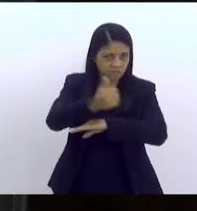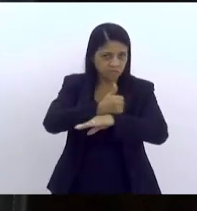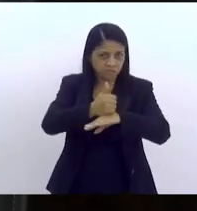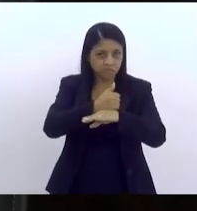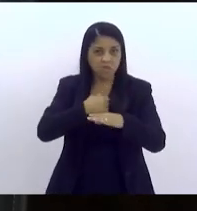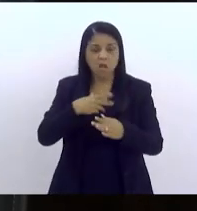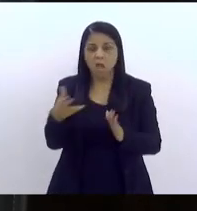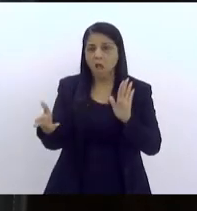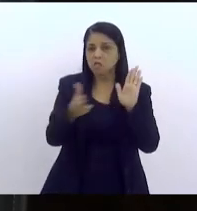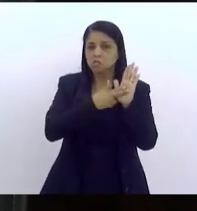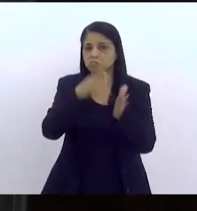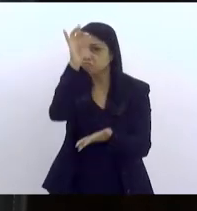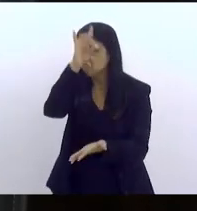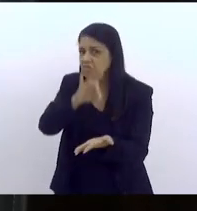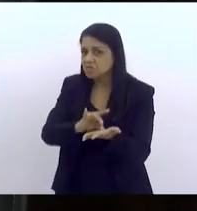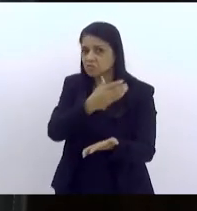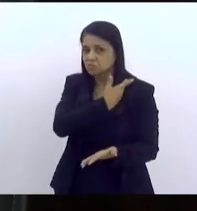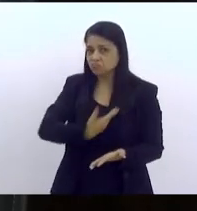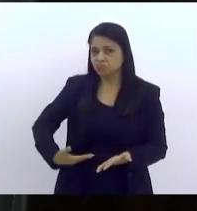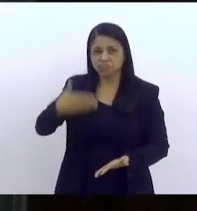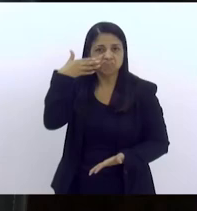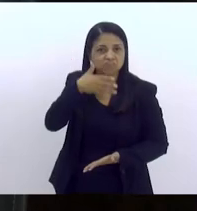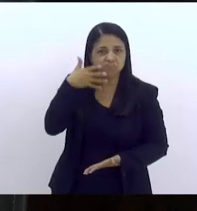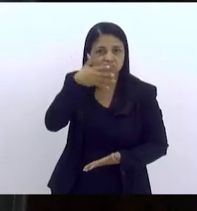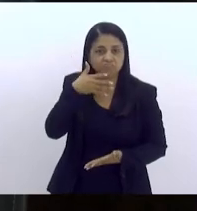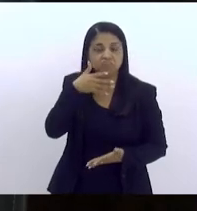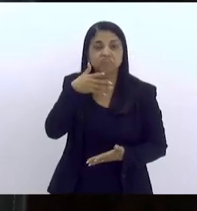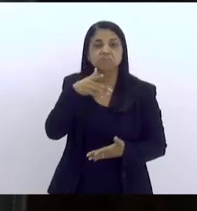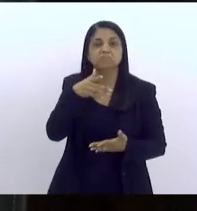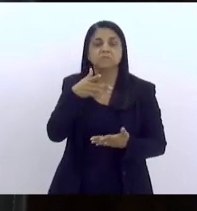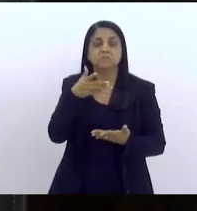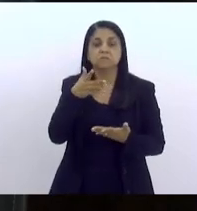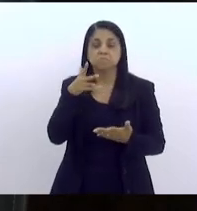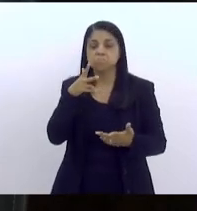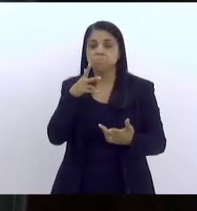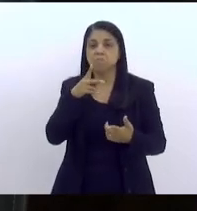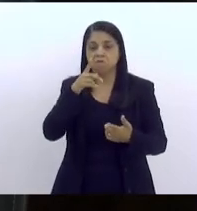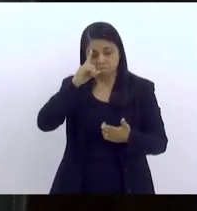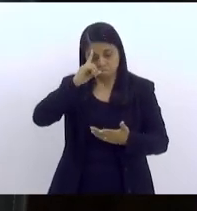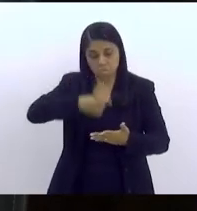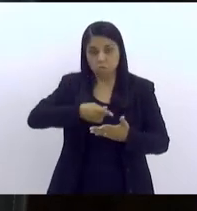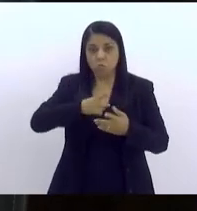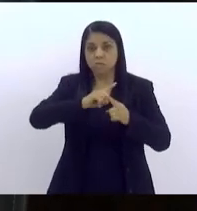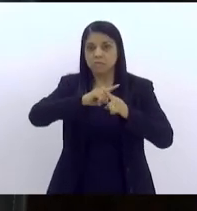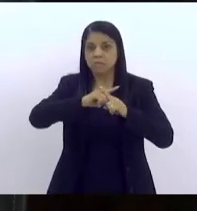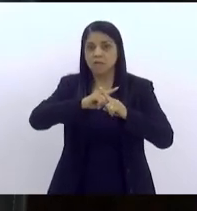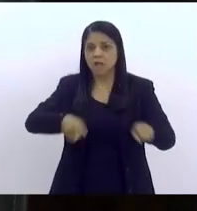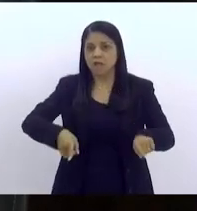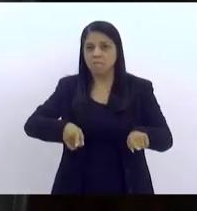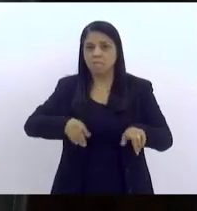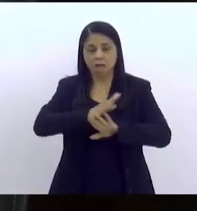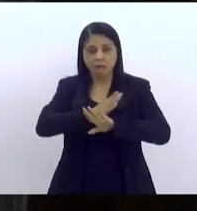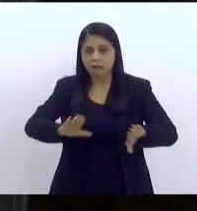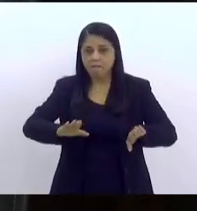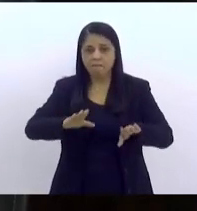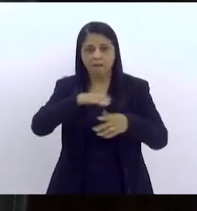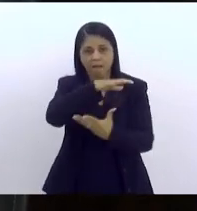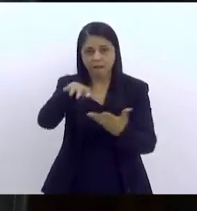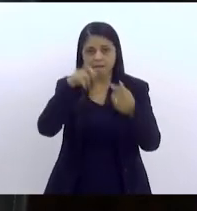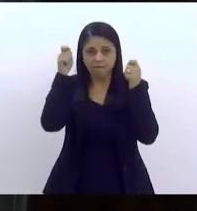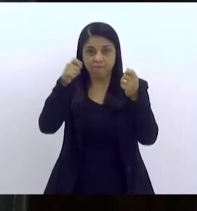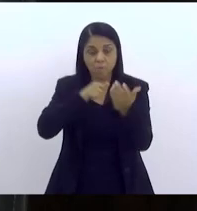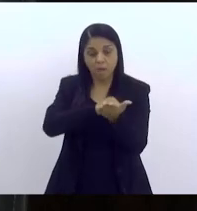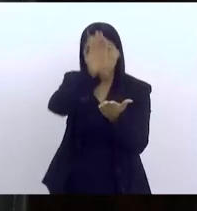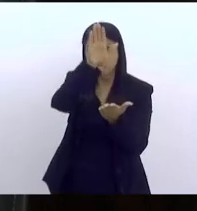verdade o discurso do governo e determinou o fim da greve na semana passada estipulando ao sindicato